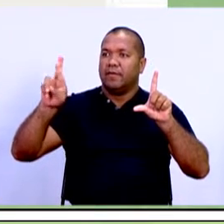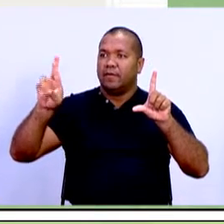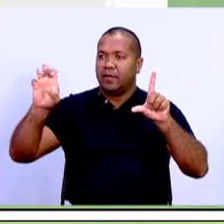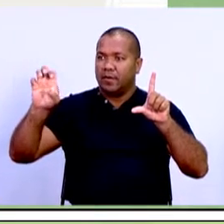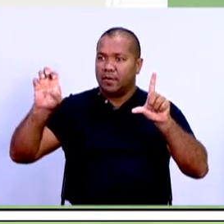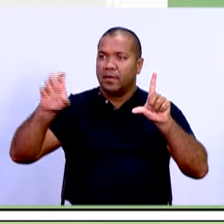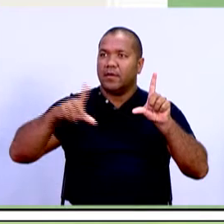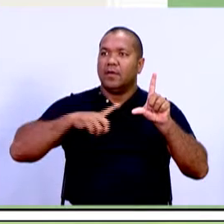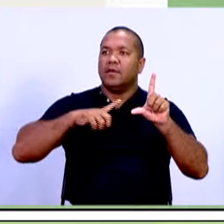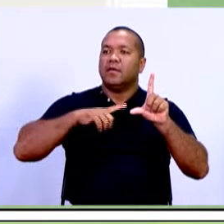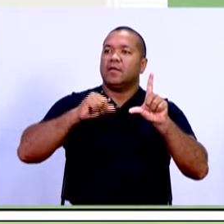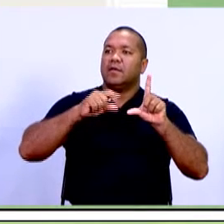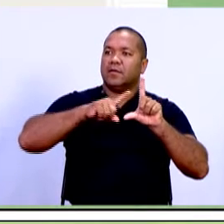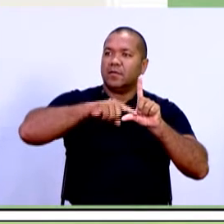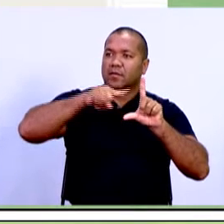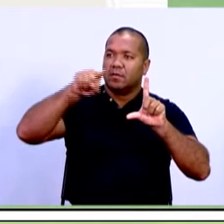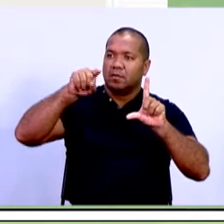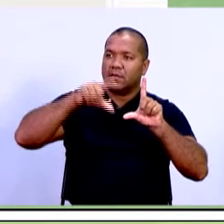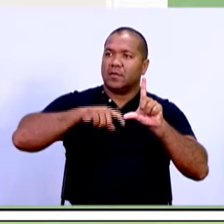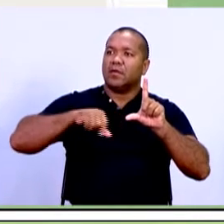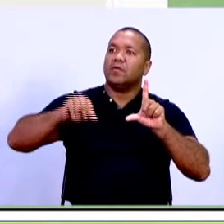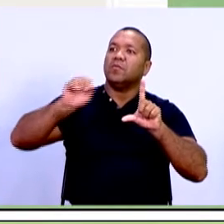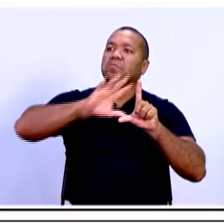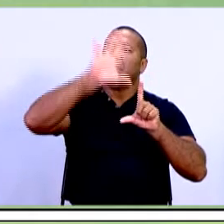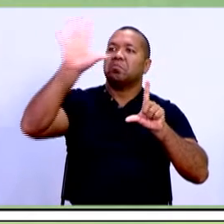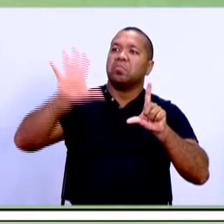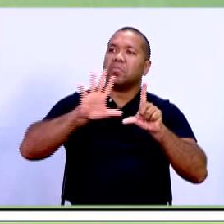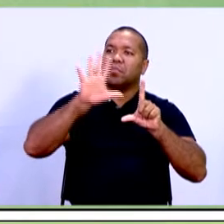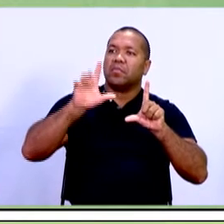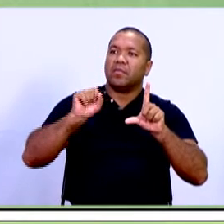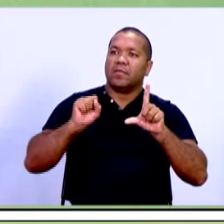um dashboard que tem um mapa.